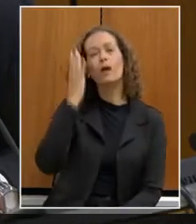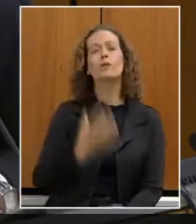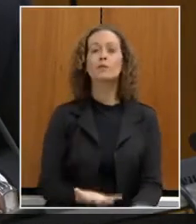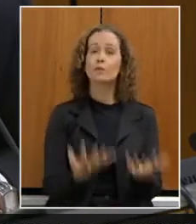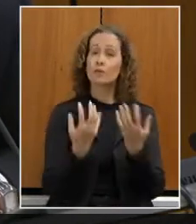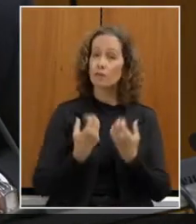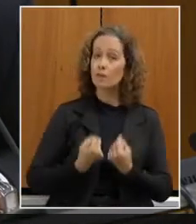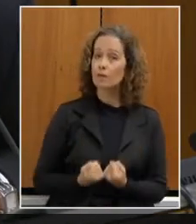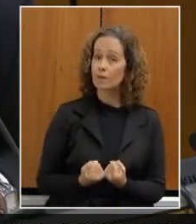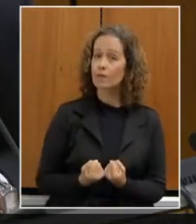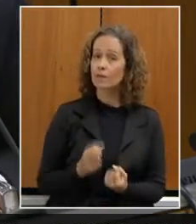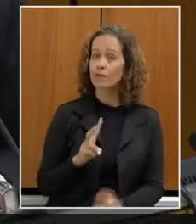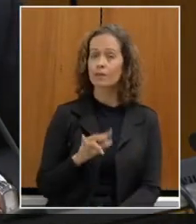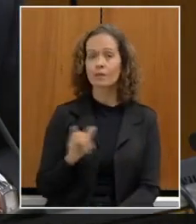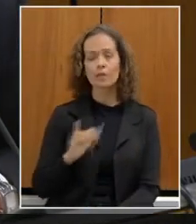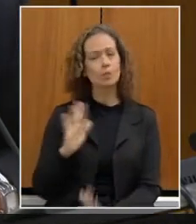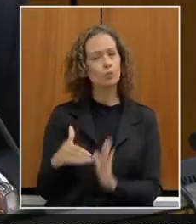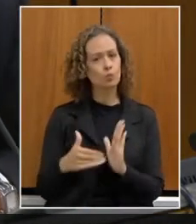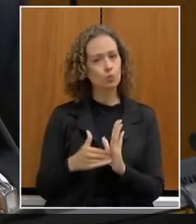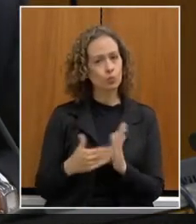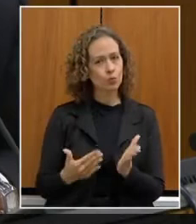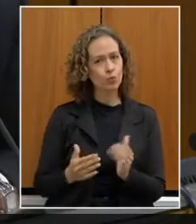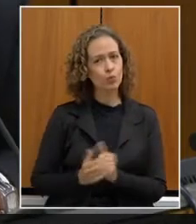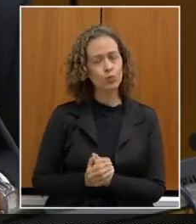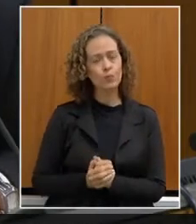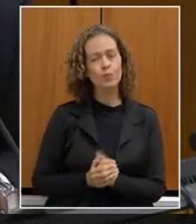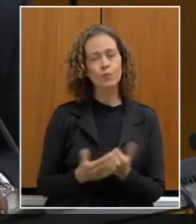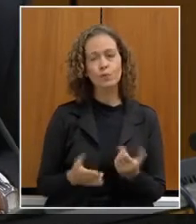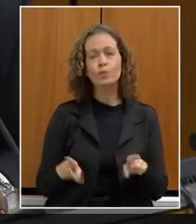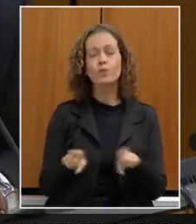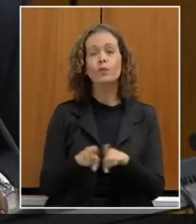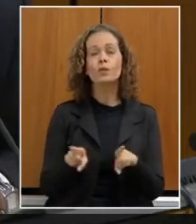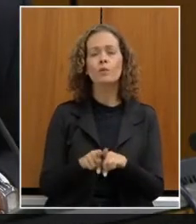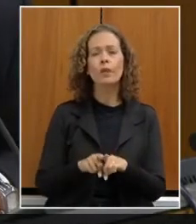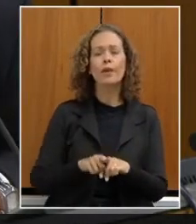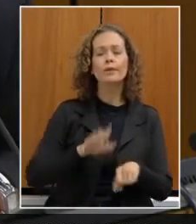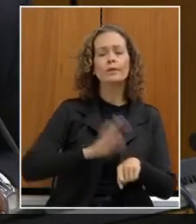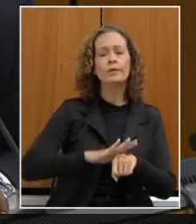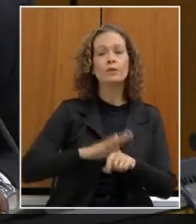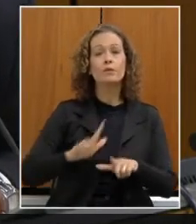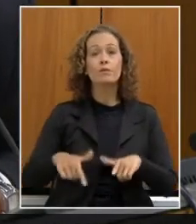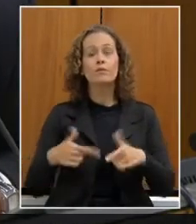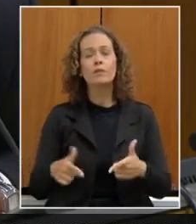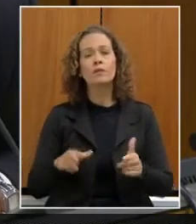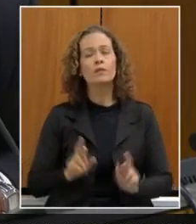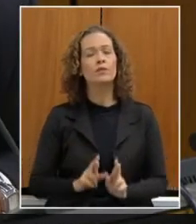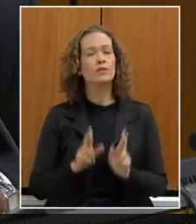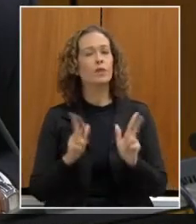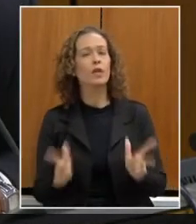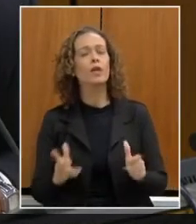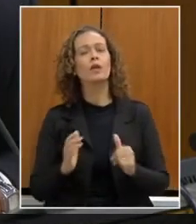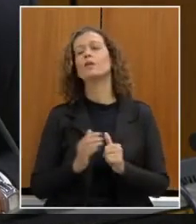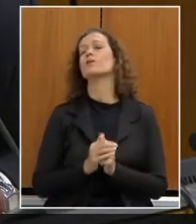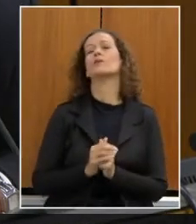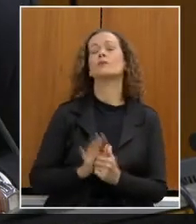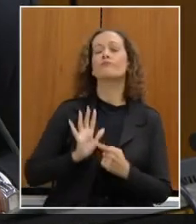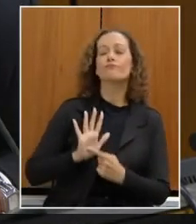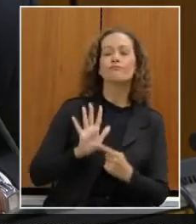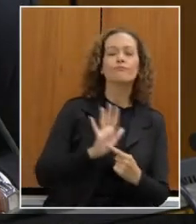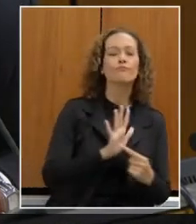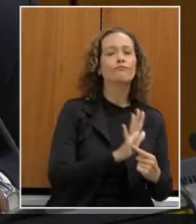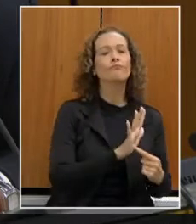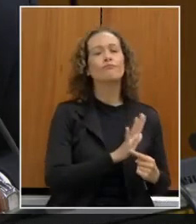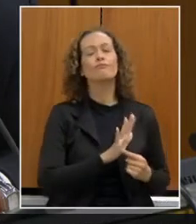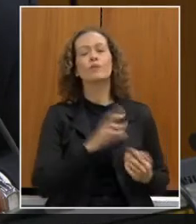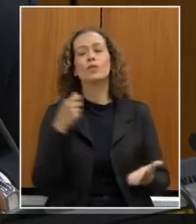por tudo aquilo. E é uma mudança também da forma de se fazer, os indicadores serão cobrados